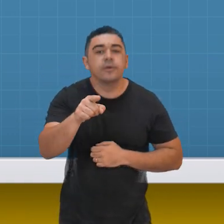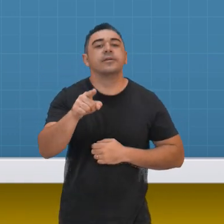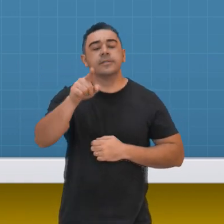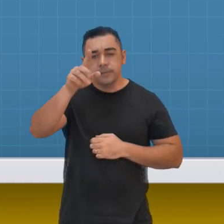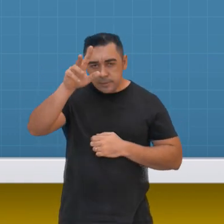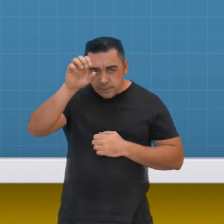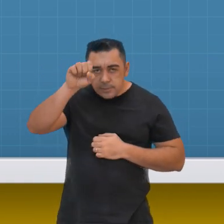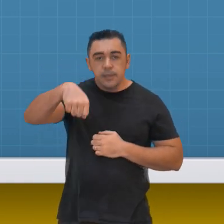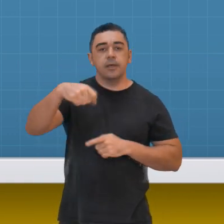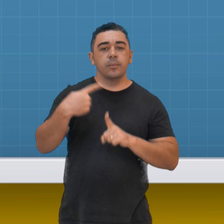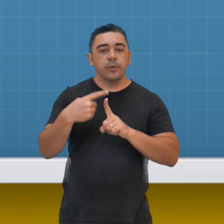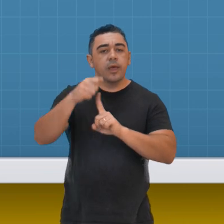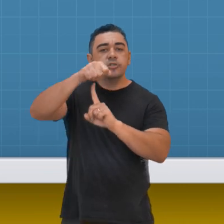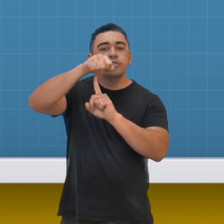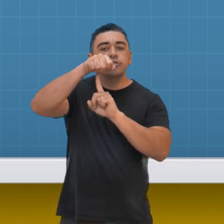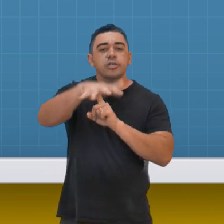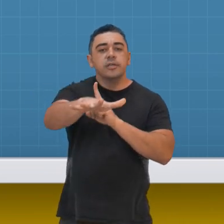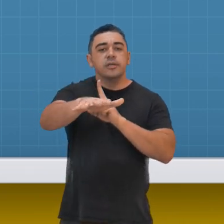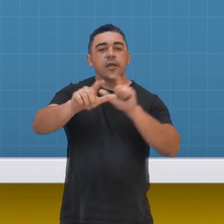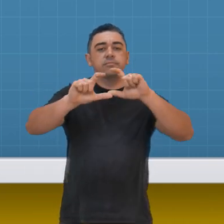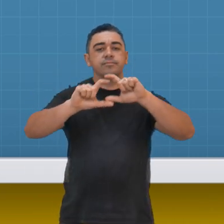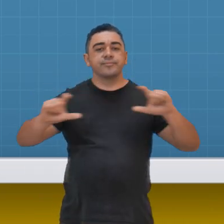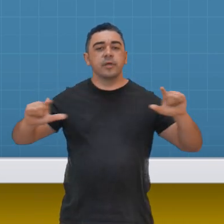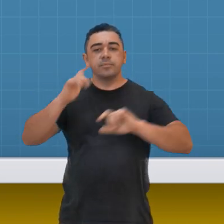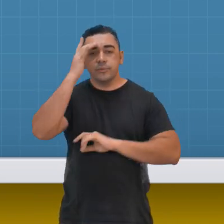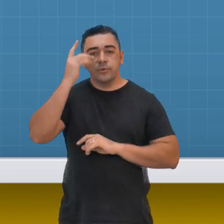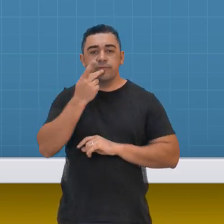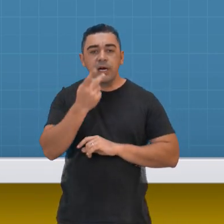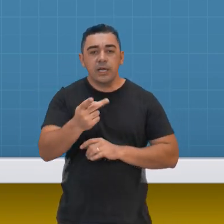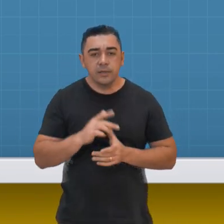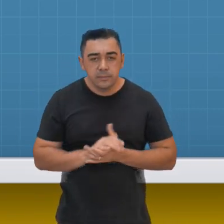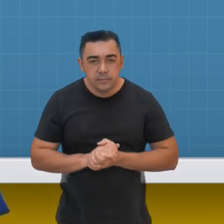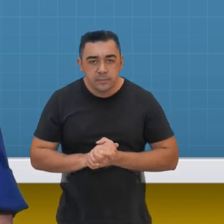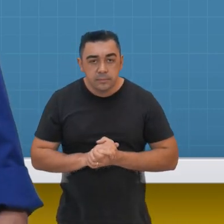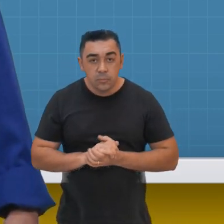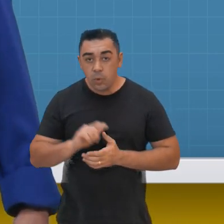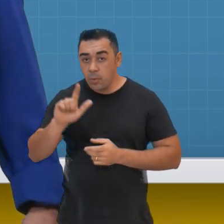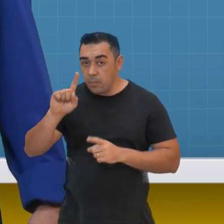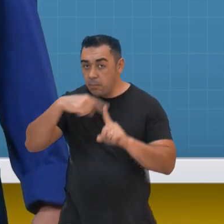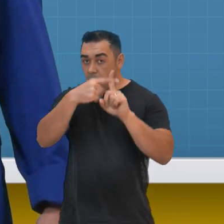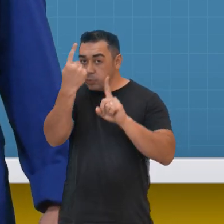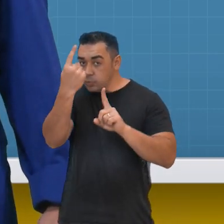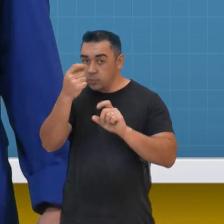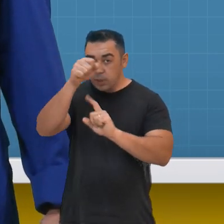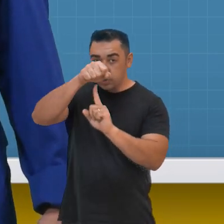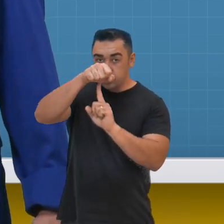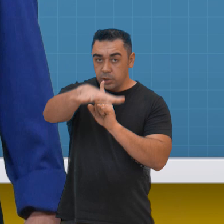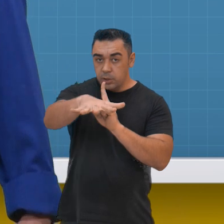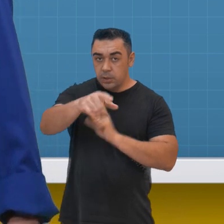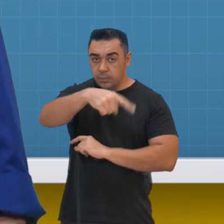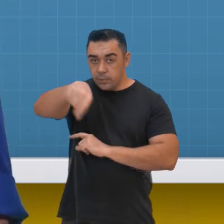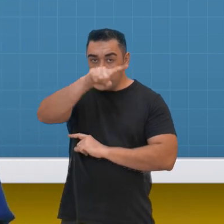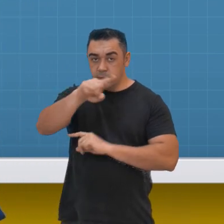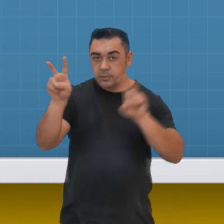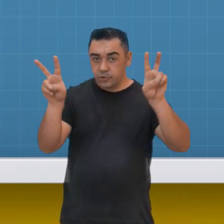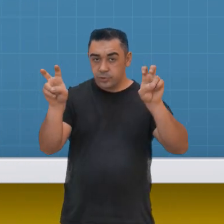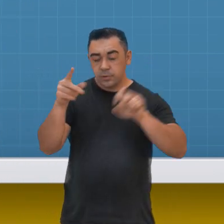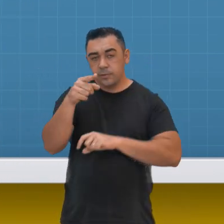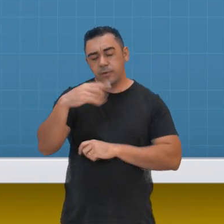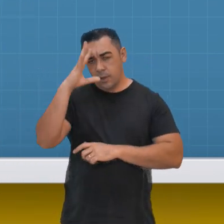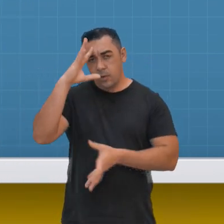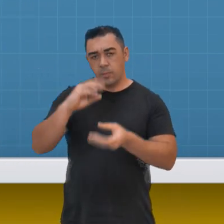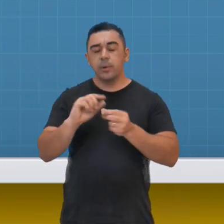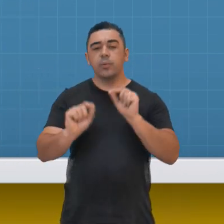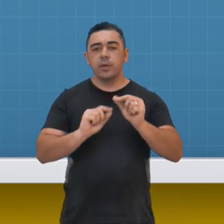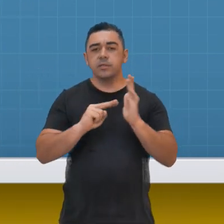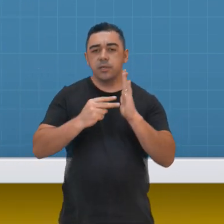a gente ouve as pessoas falando, as pessoas mais antigas falando isso daí. Mais um para encerrar e nós vamos entender o que cada um